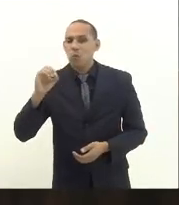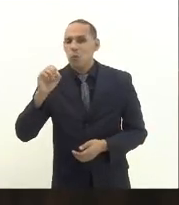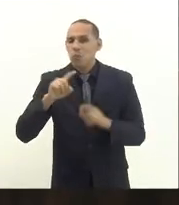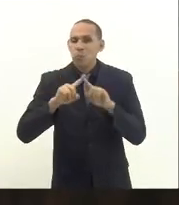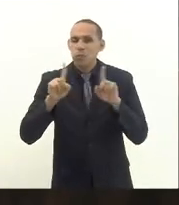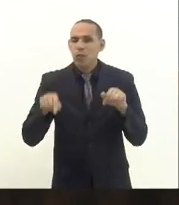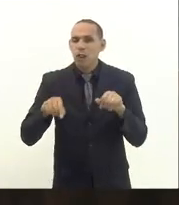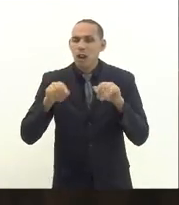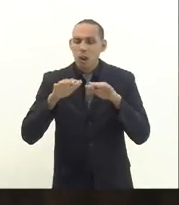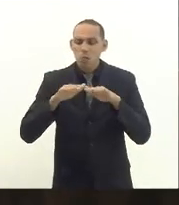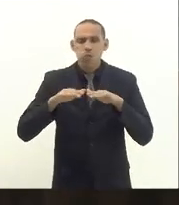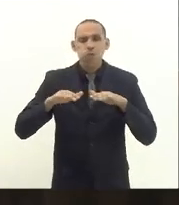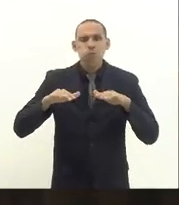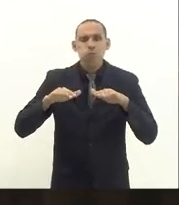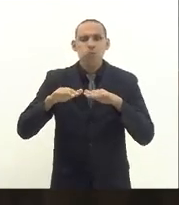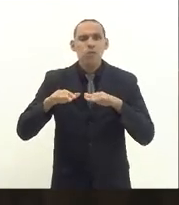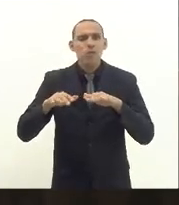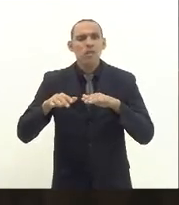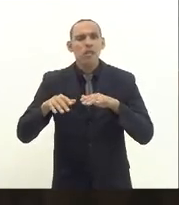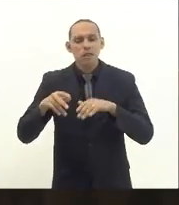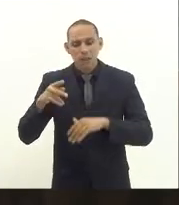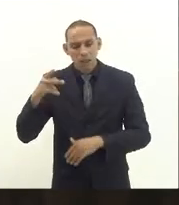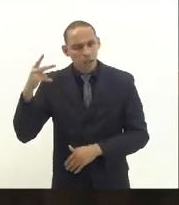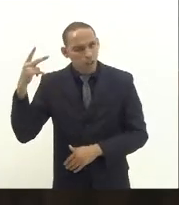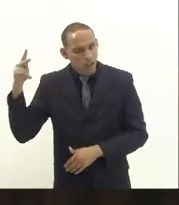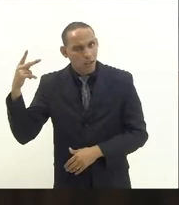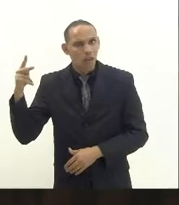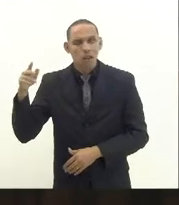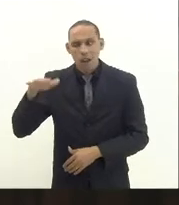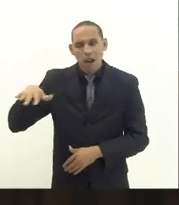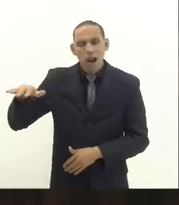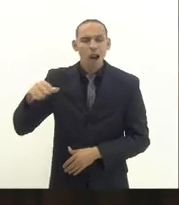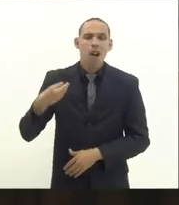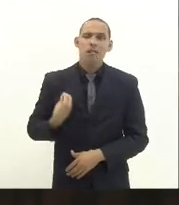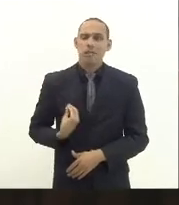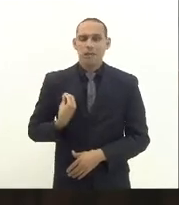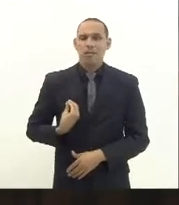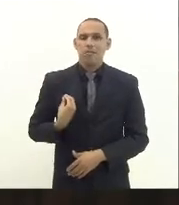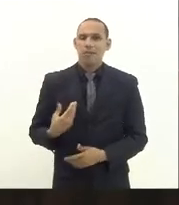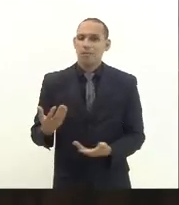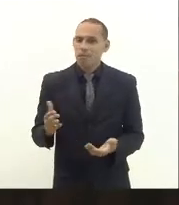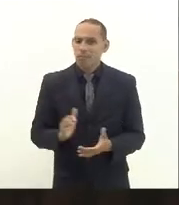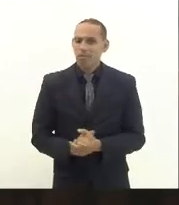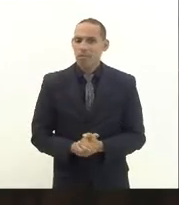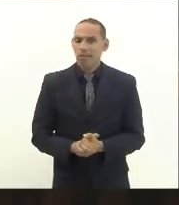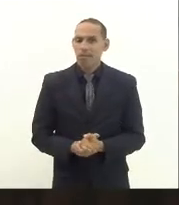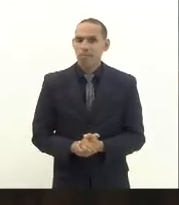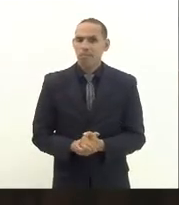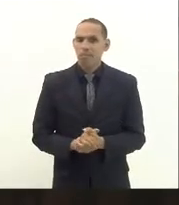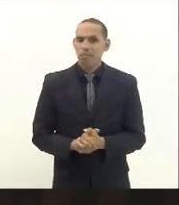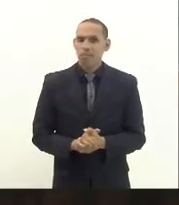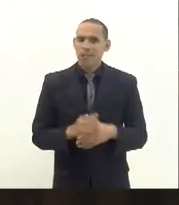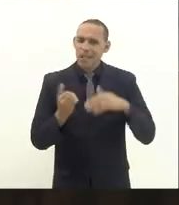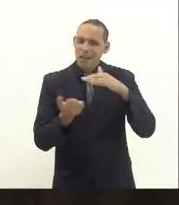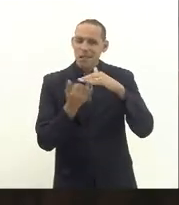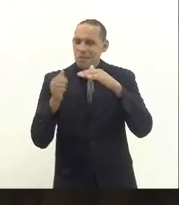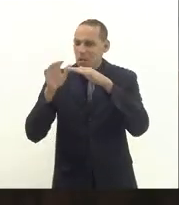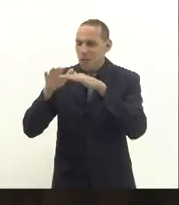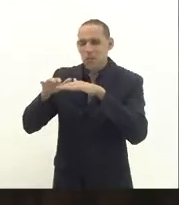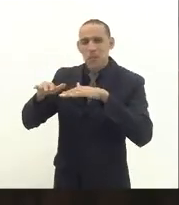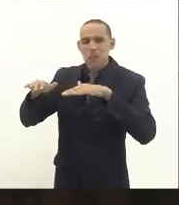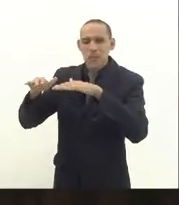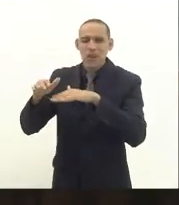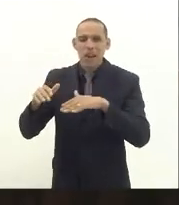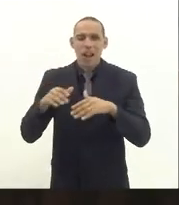todos moradores da região todos os moradores da região todos os empresários lá